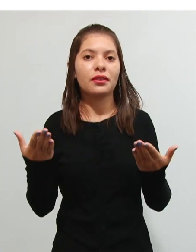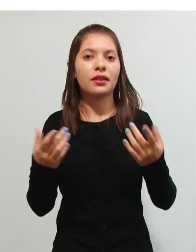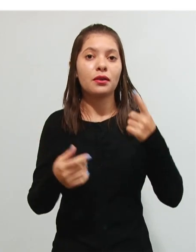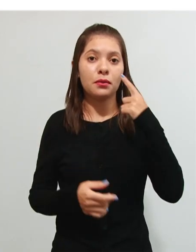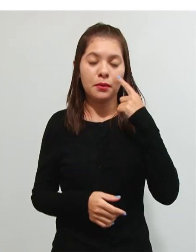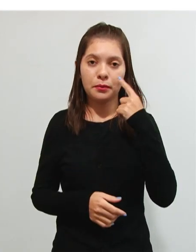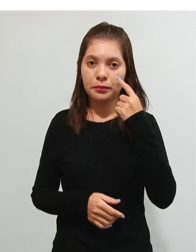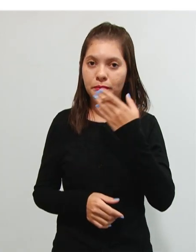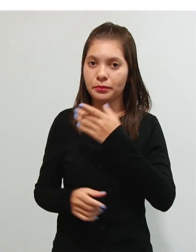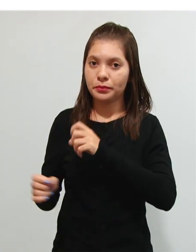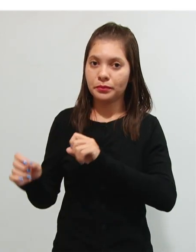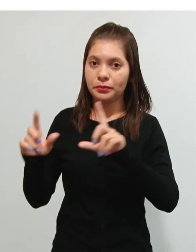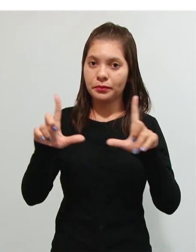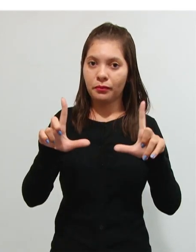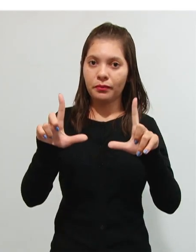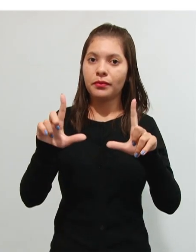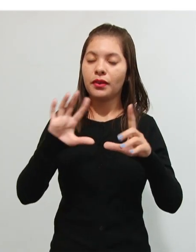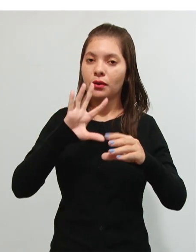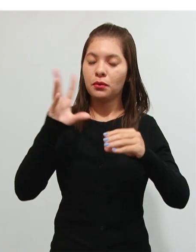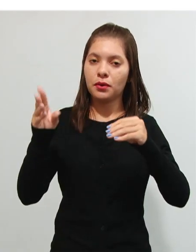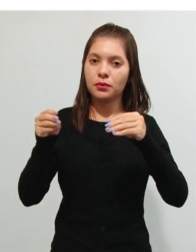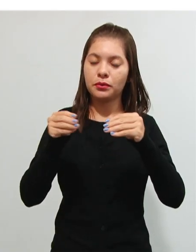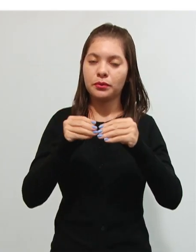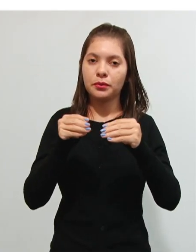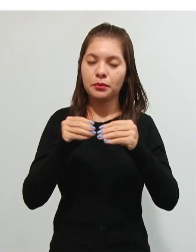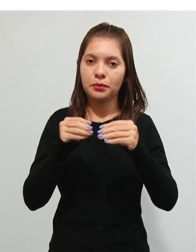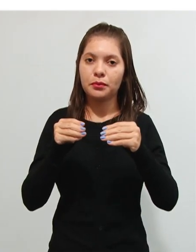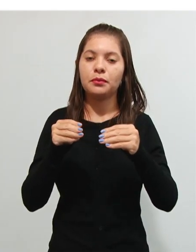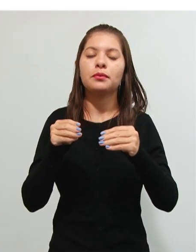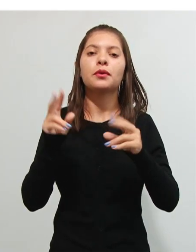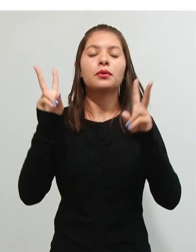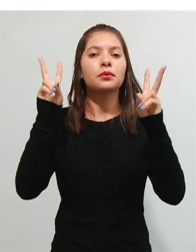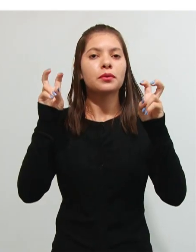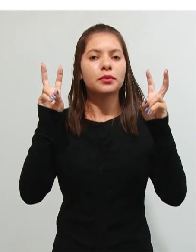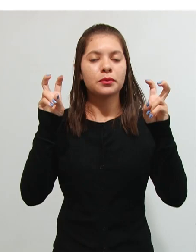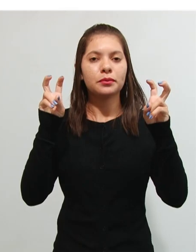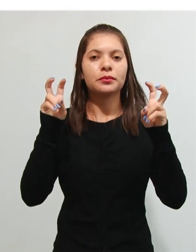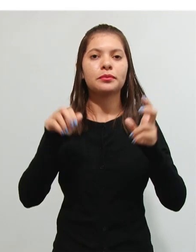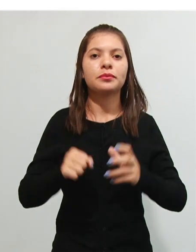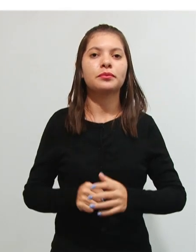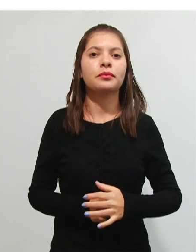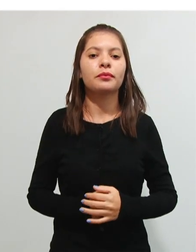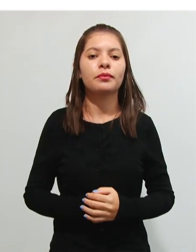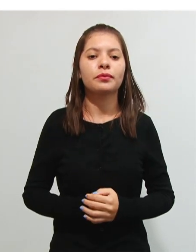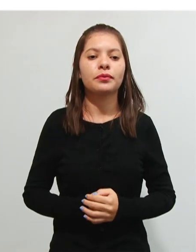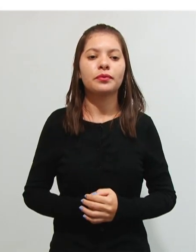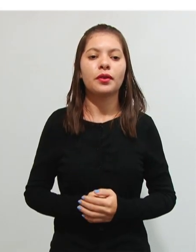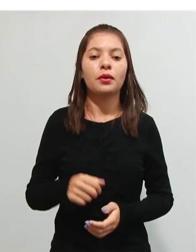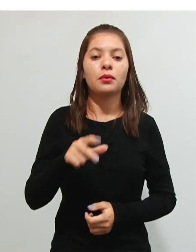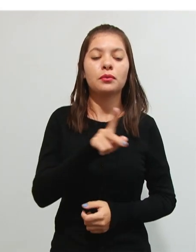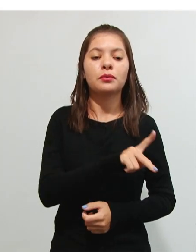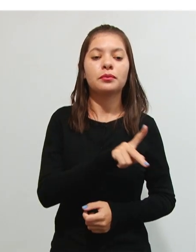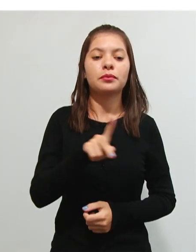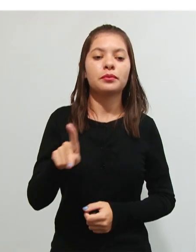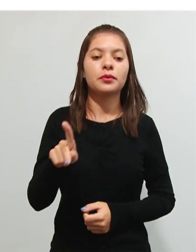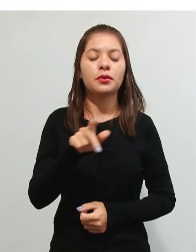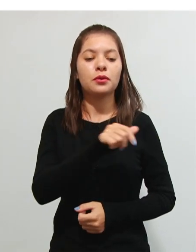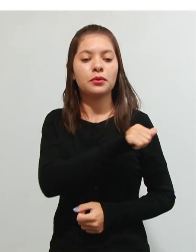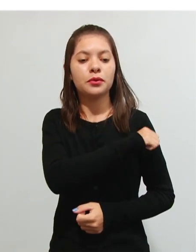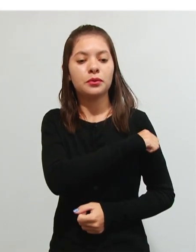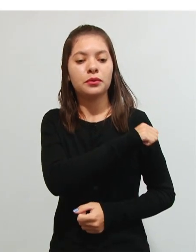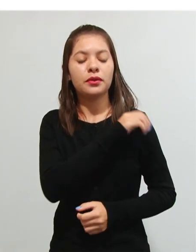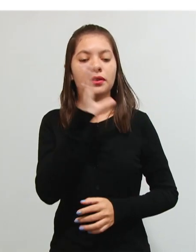traz um resumo dessa abordagem, que aqui nós temos o professor, o estudante e